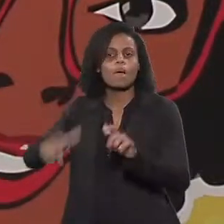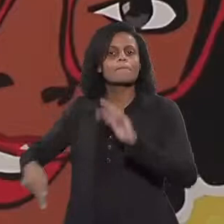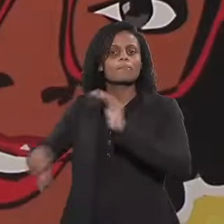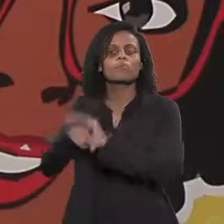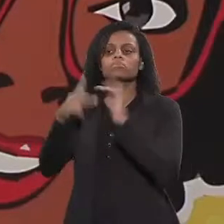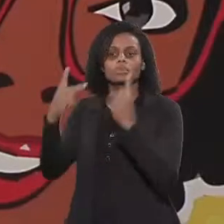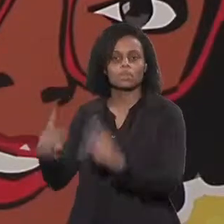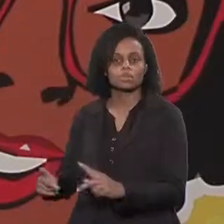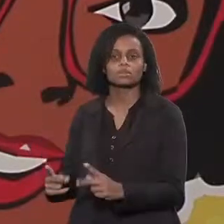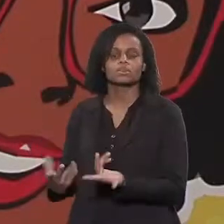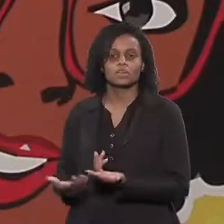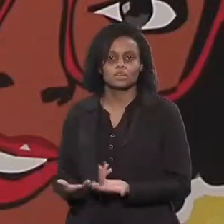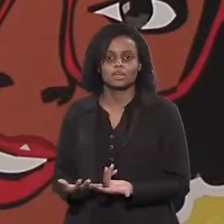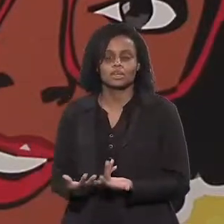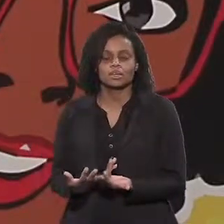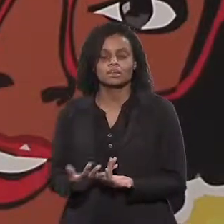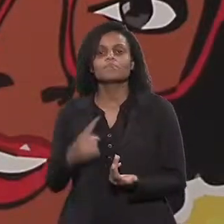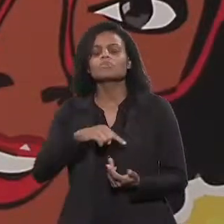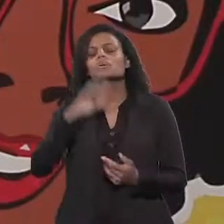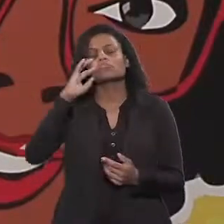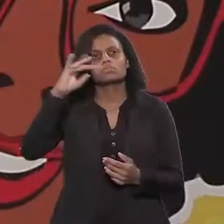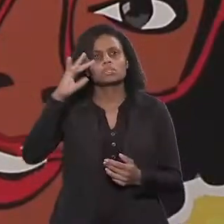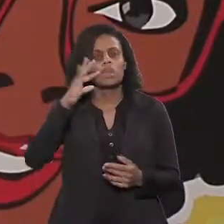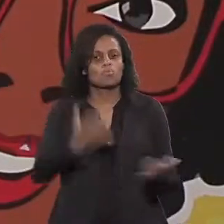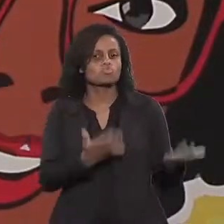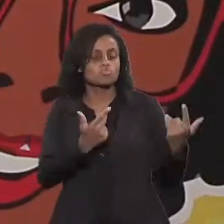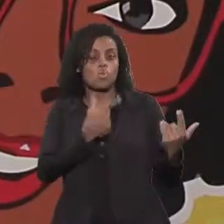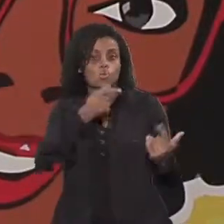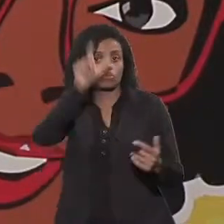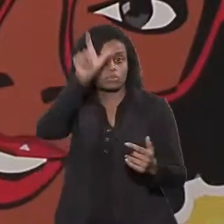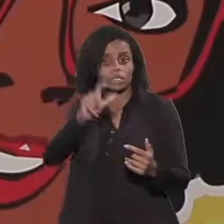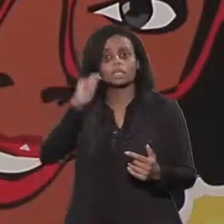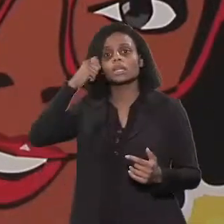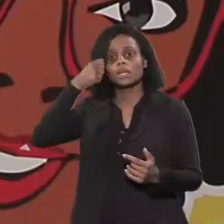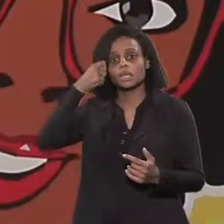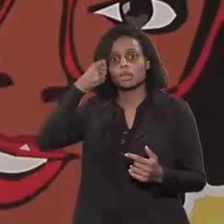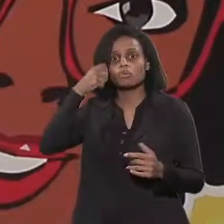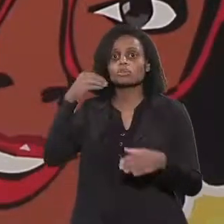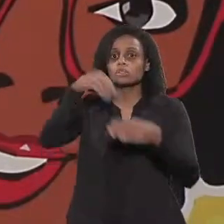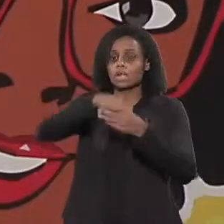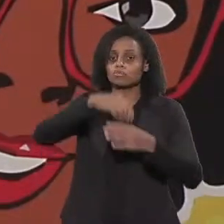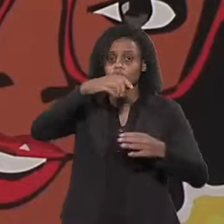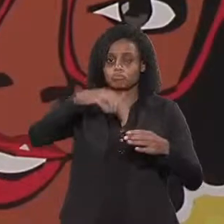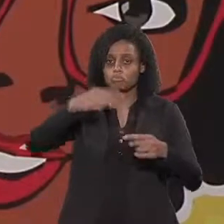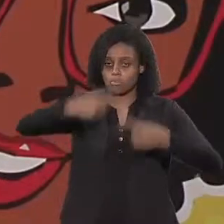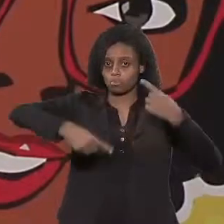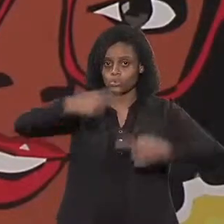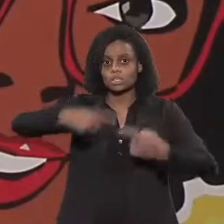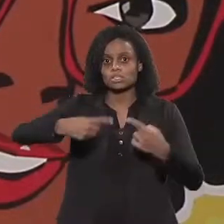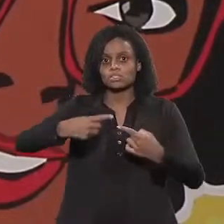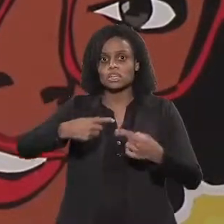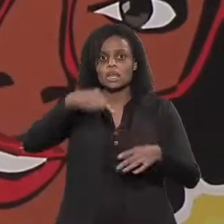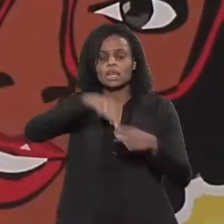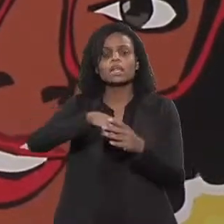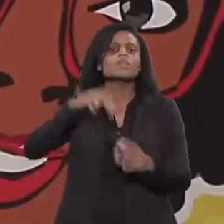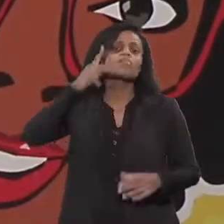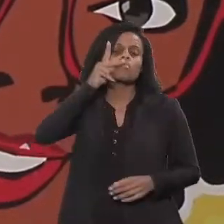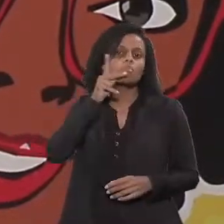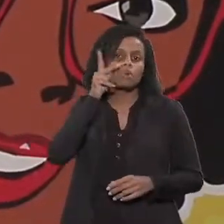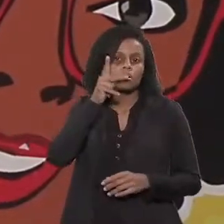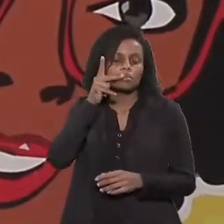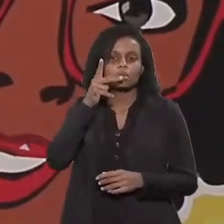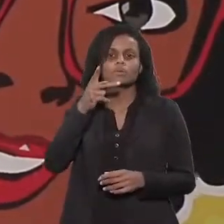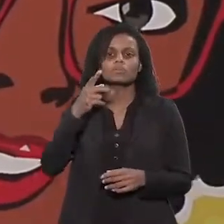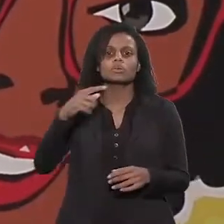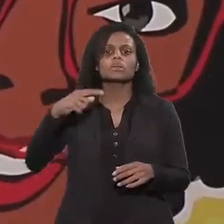deveria estar ocupado. Então, você imaginar que um jovem negro ocupa o espaço da política e está ali dentro do